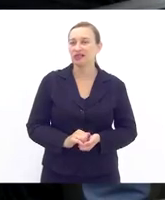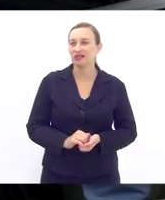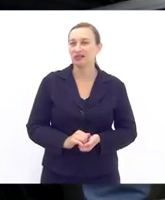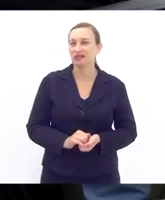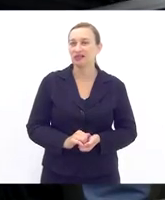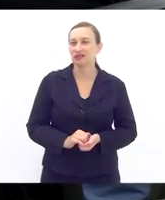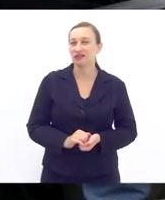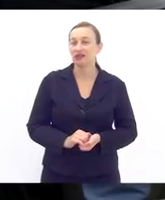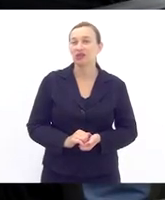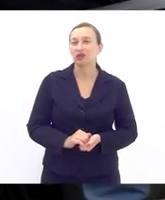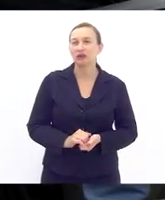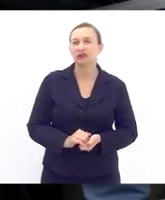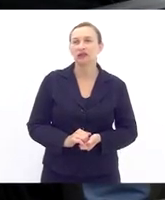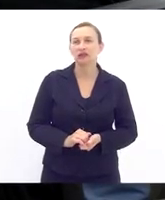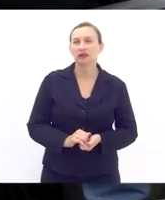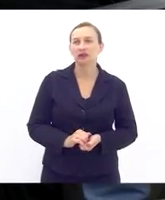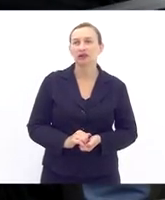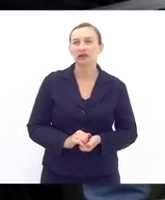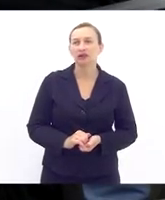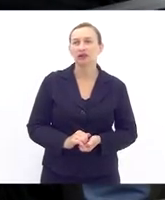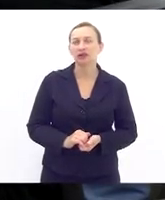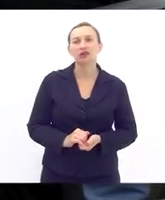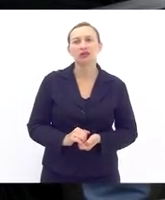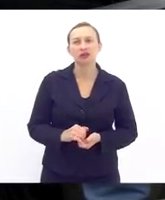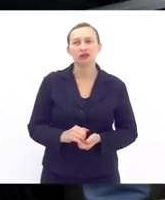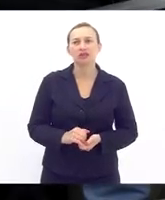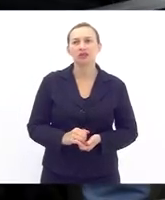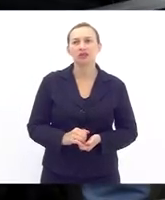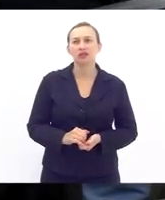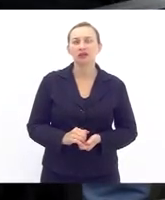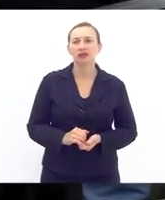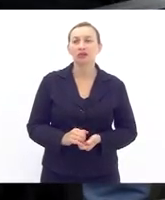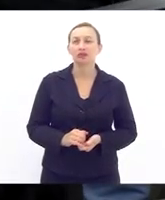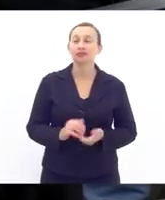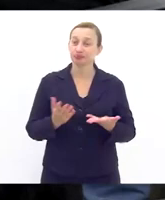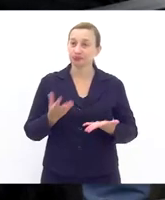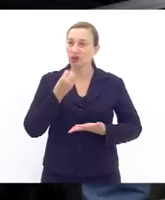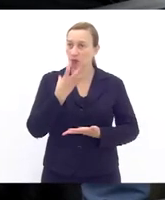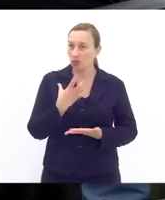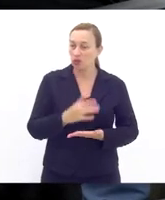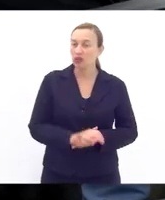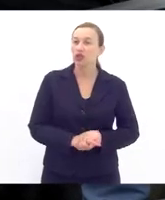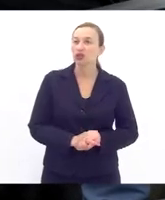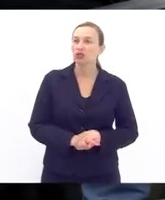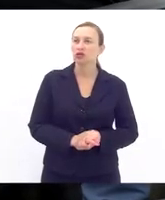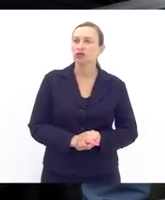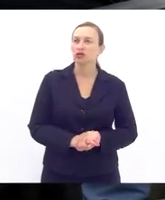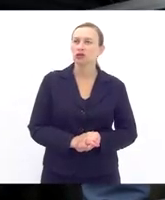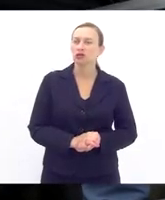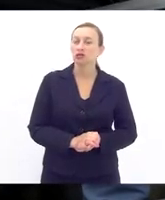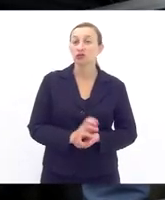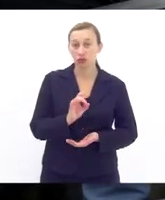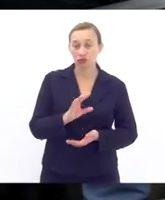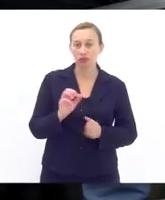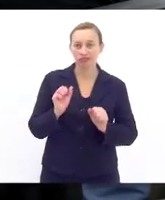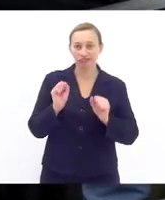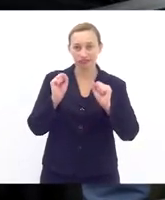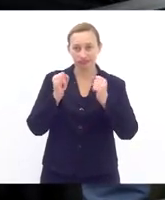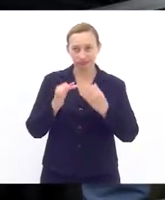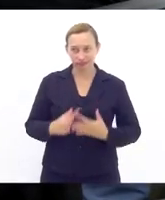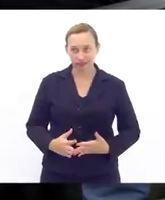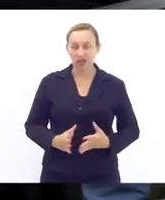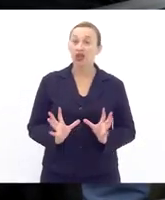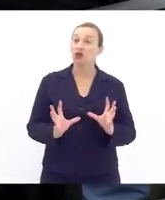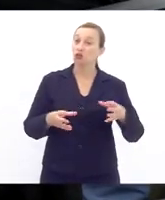eu entendi que ele tava respondendo bom mas só para deixar claro aqui essa